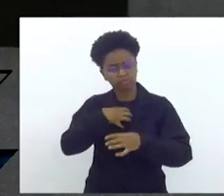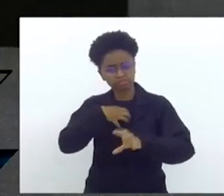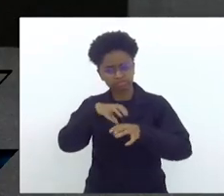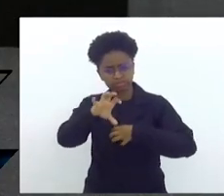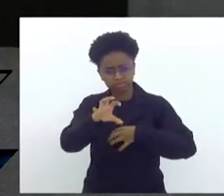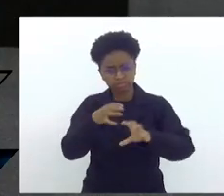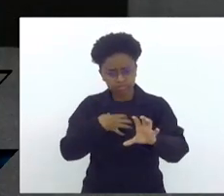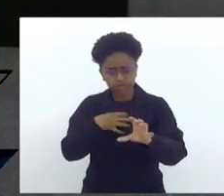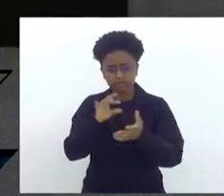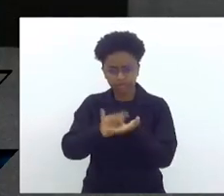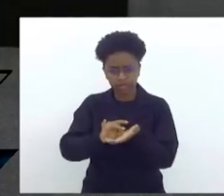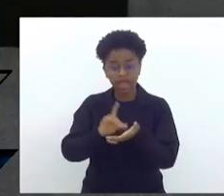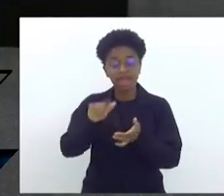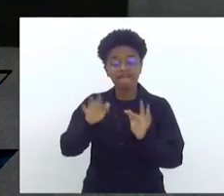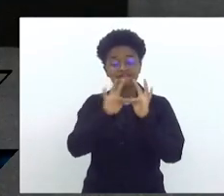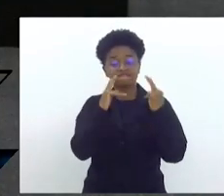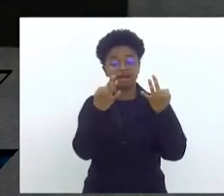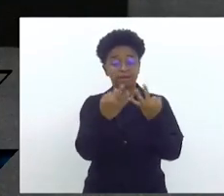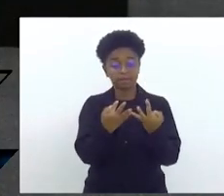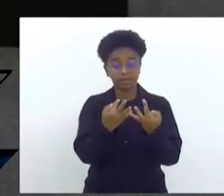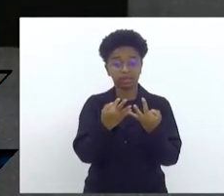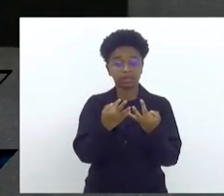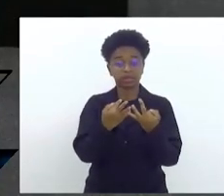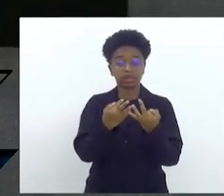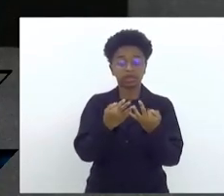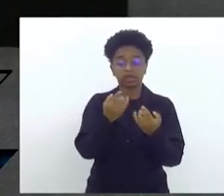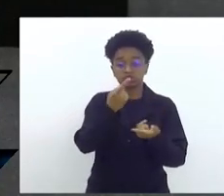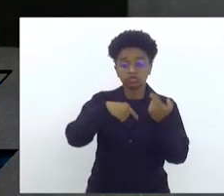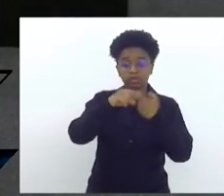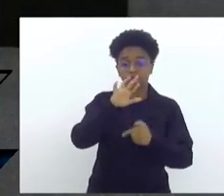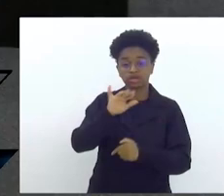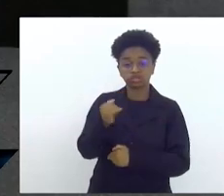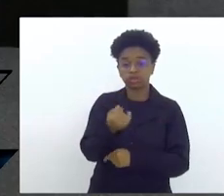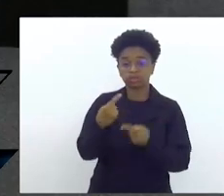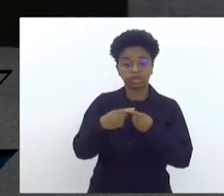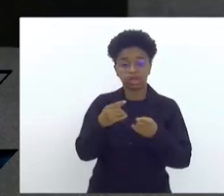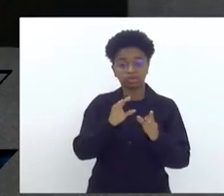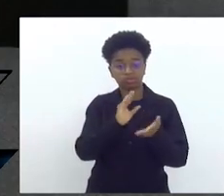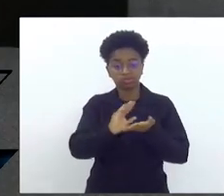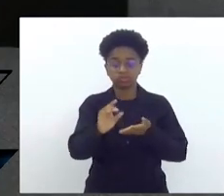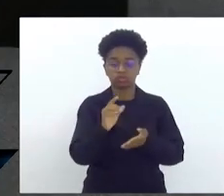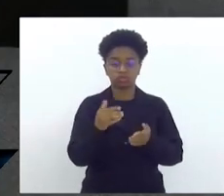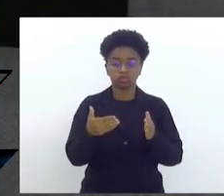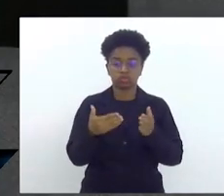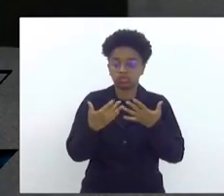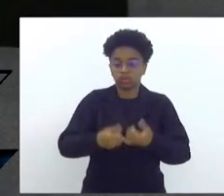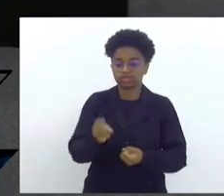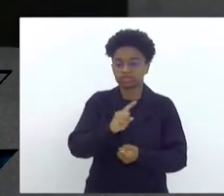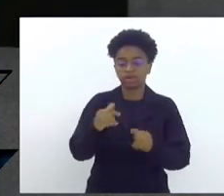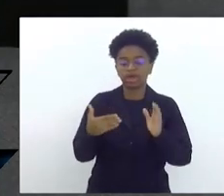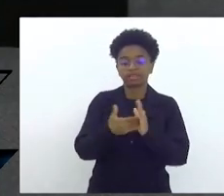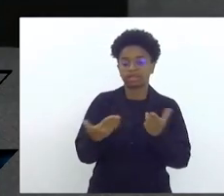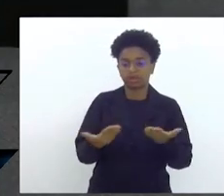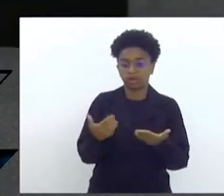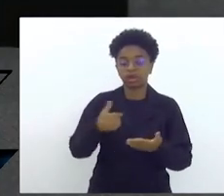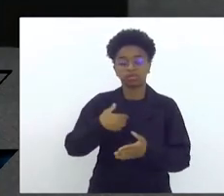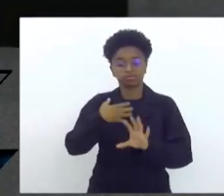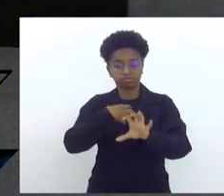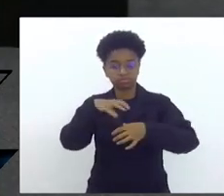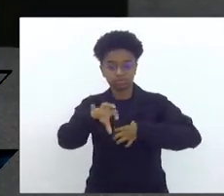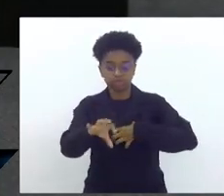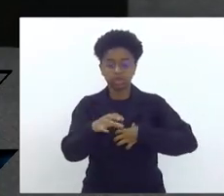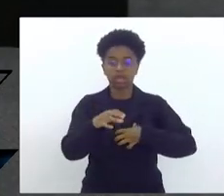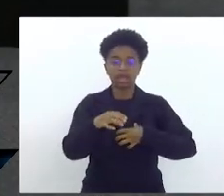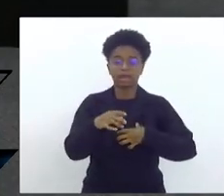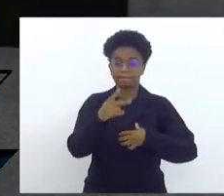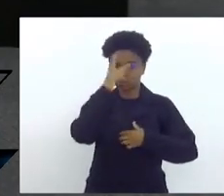eu tenho solidariedade as famílias supera RJ que não receberam até agora eu tenho solidariedade aos veteranos da Polícia Militar que não receberam